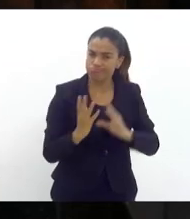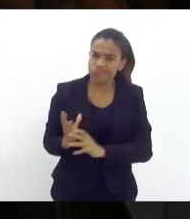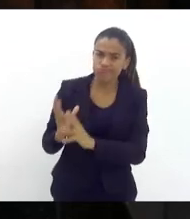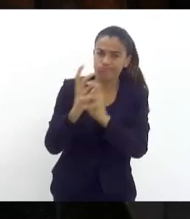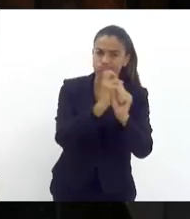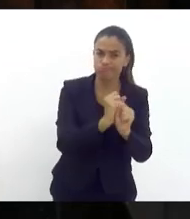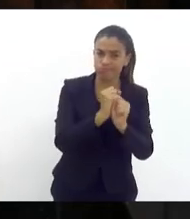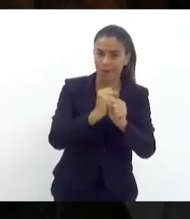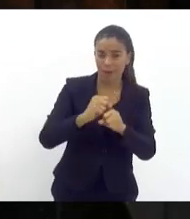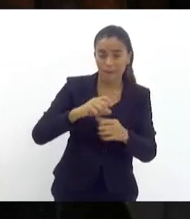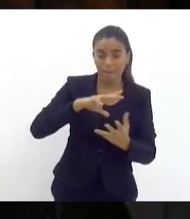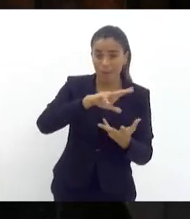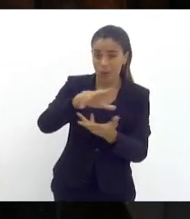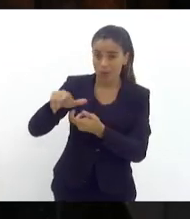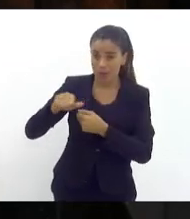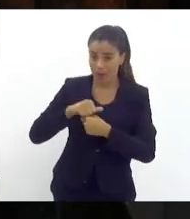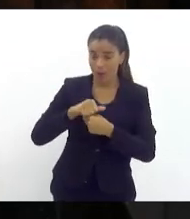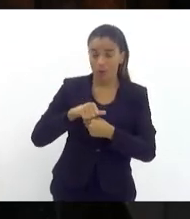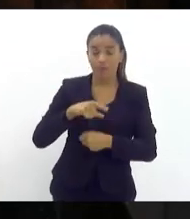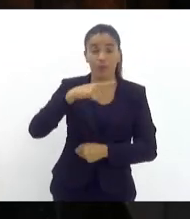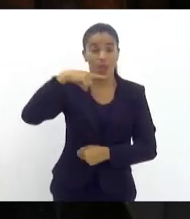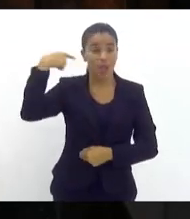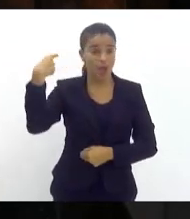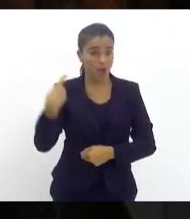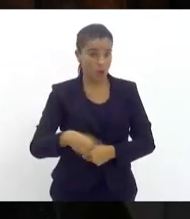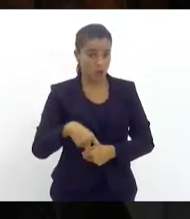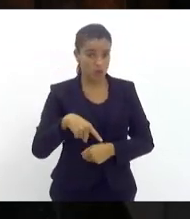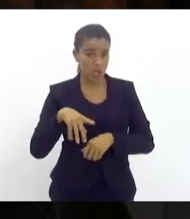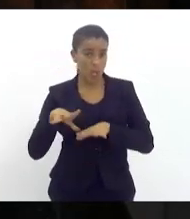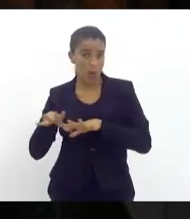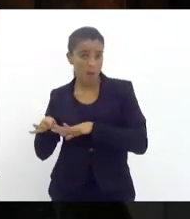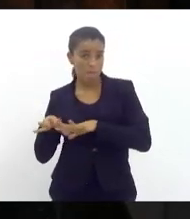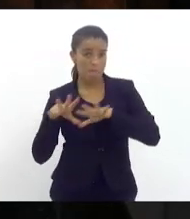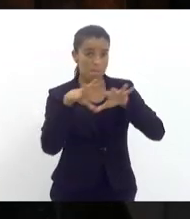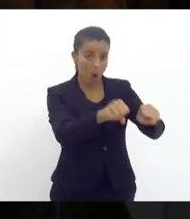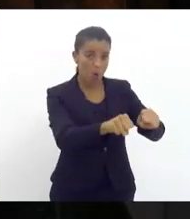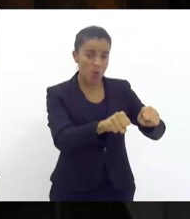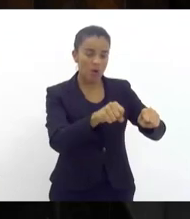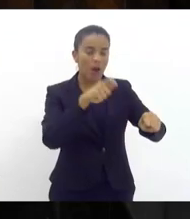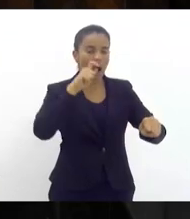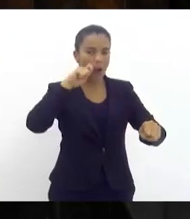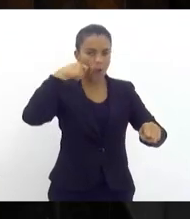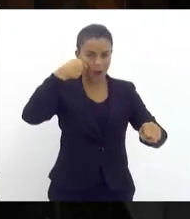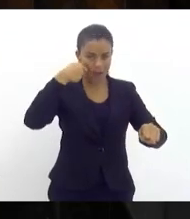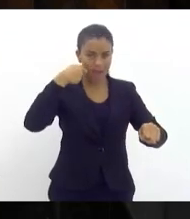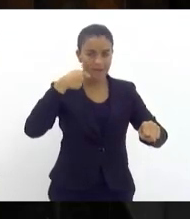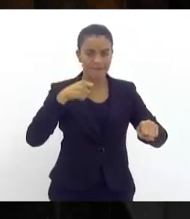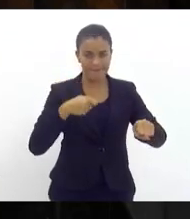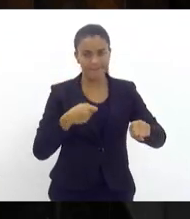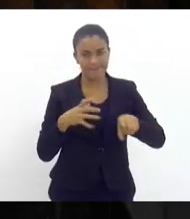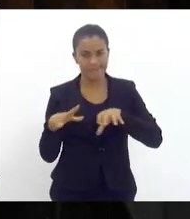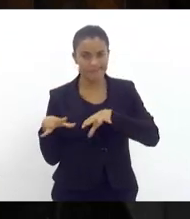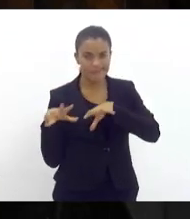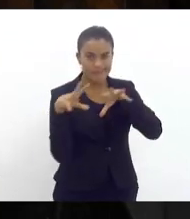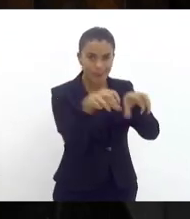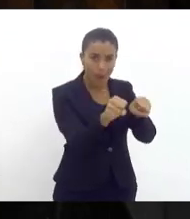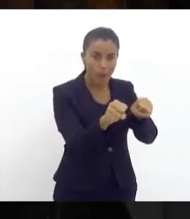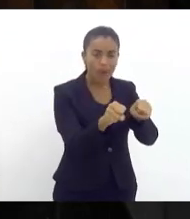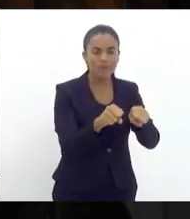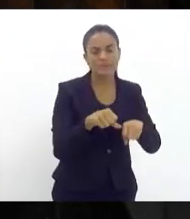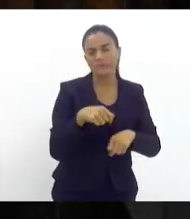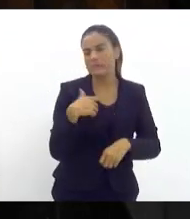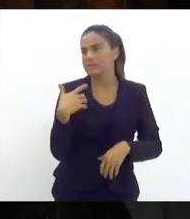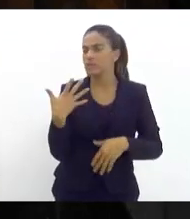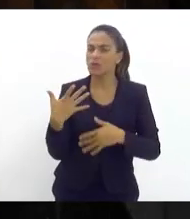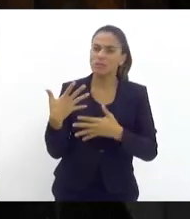país a Rússia invadiu a Ucrânia Deputado Malafaia e já faz